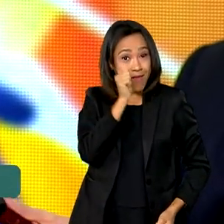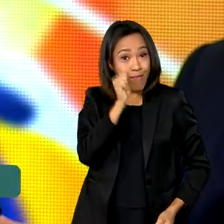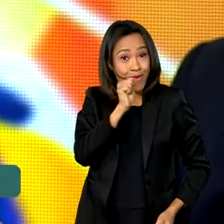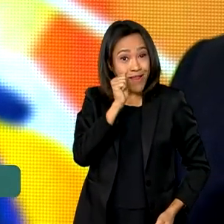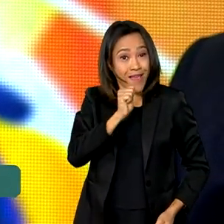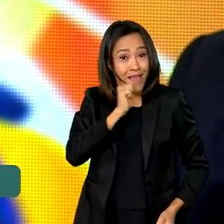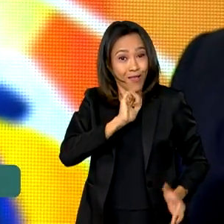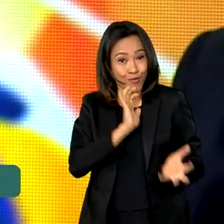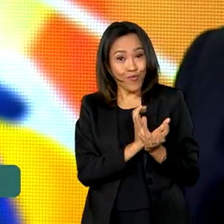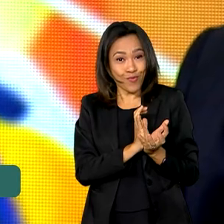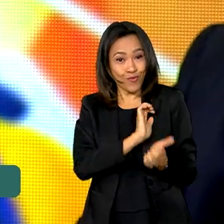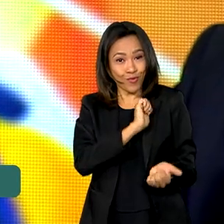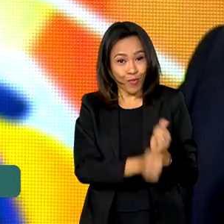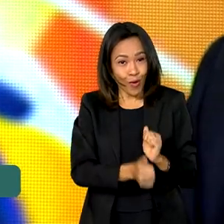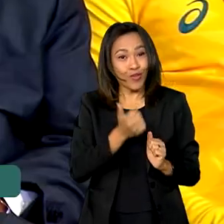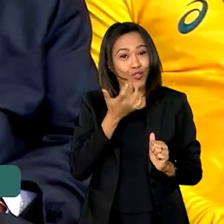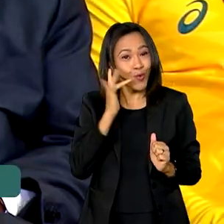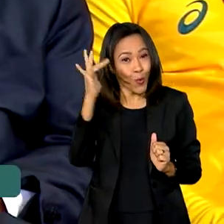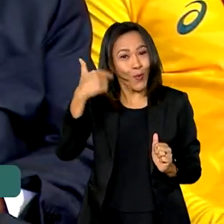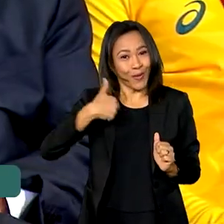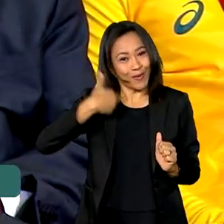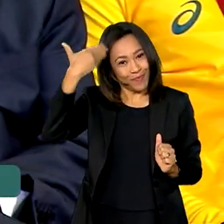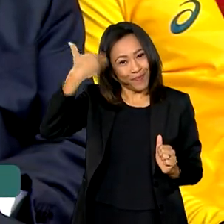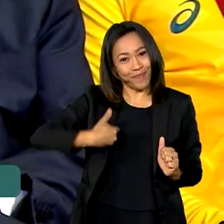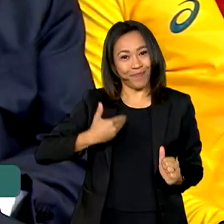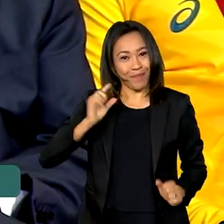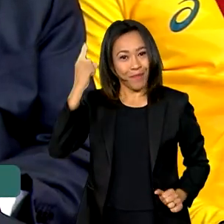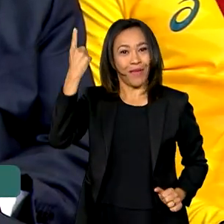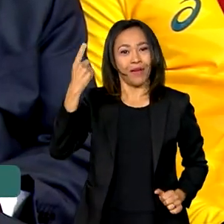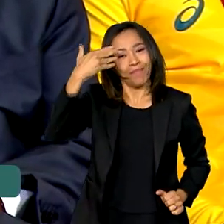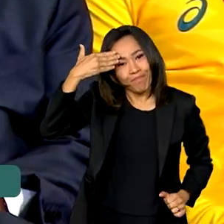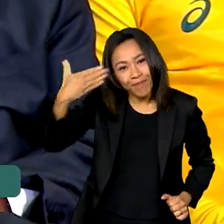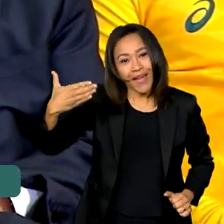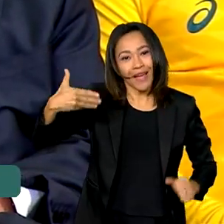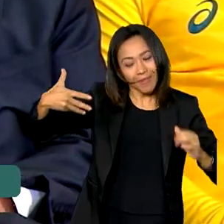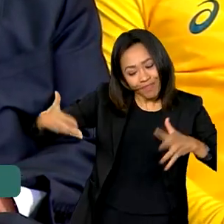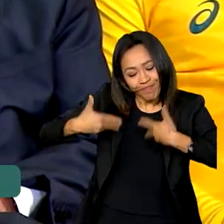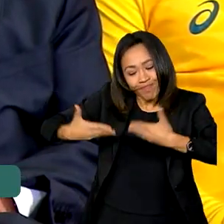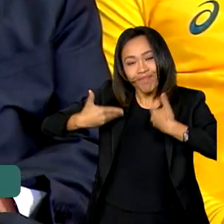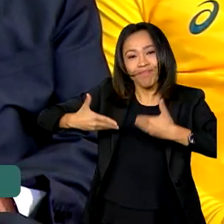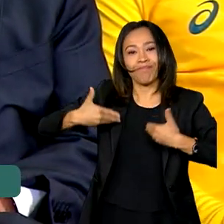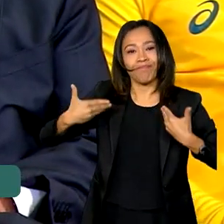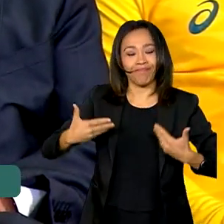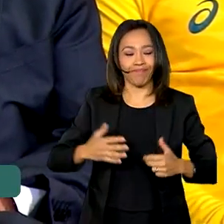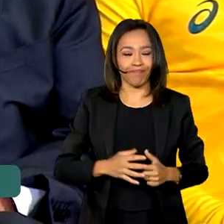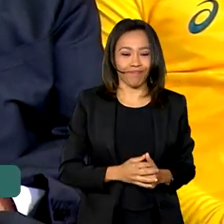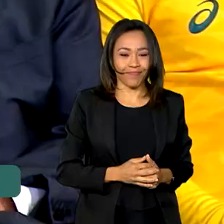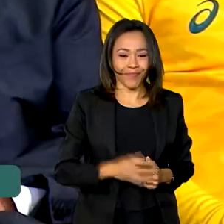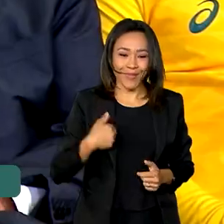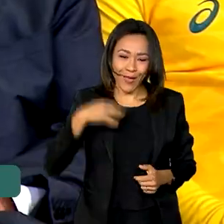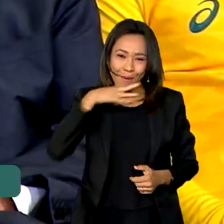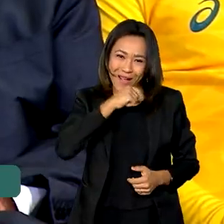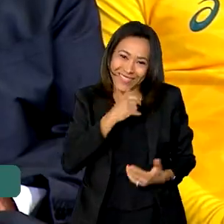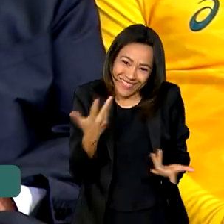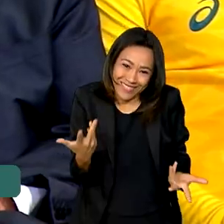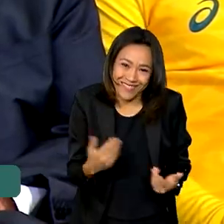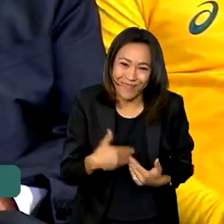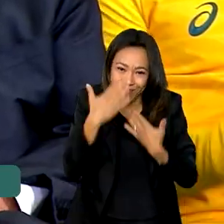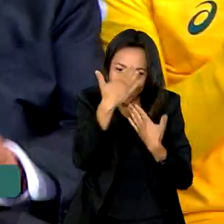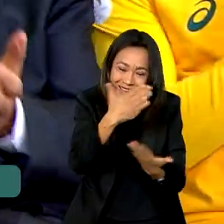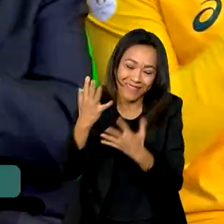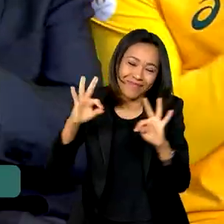nossa modalidade e eu agradeço muito pelo incentivo e acho que é isso. Obrigado a